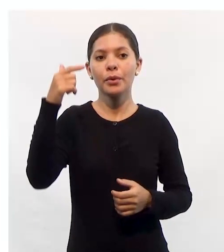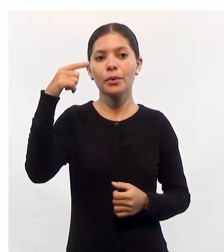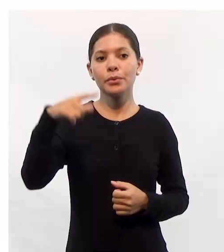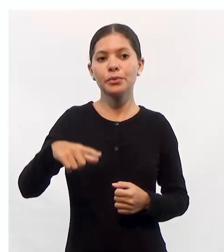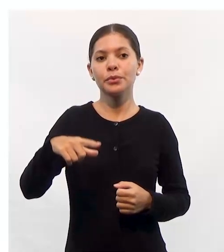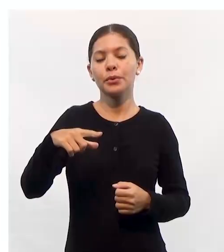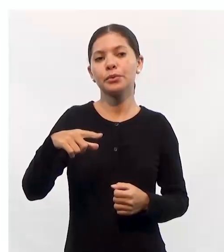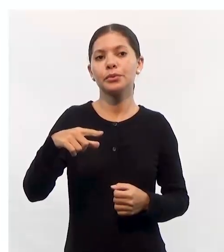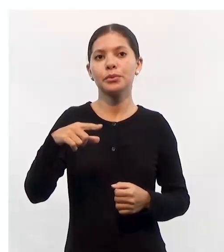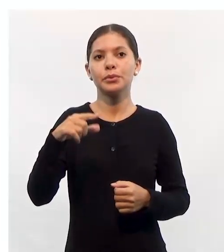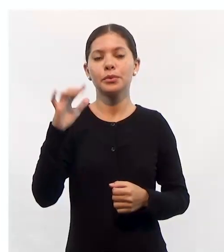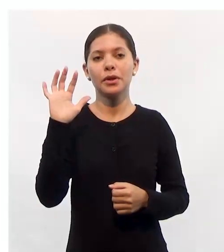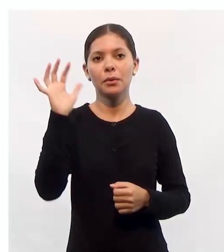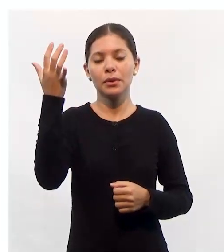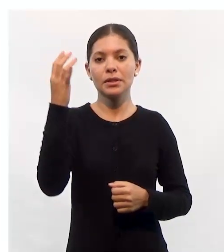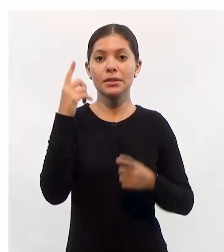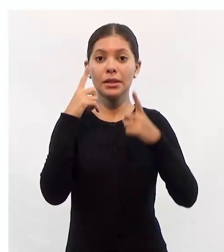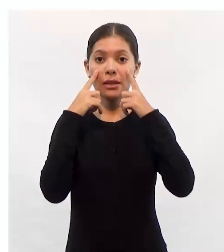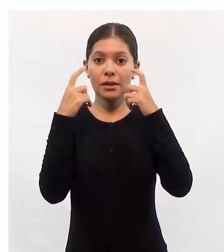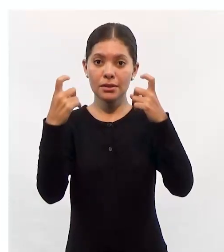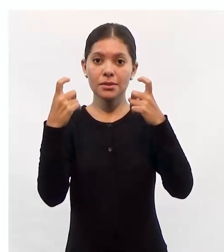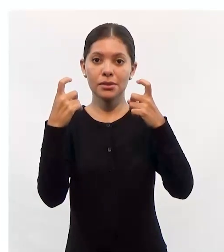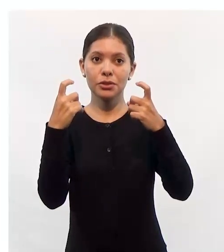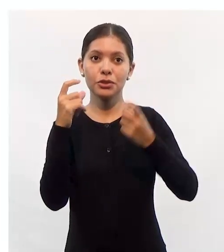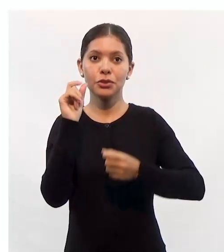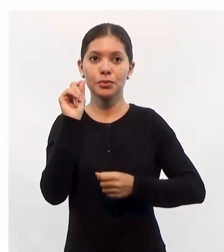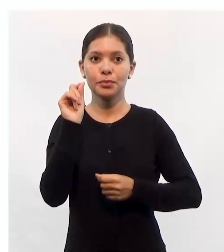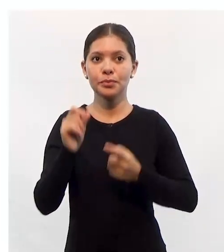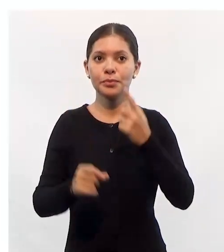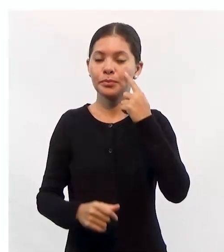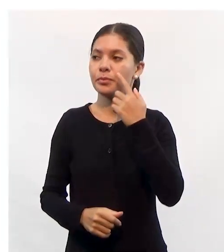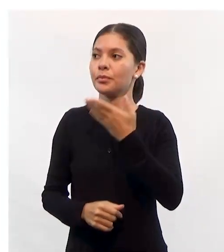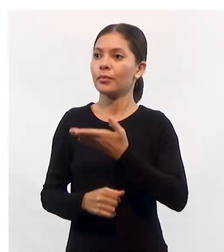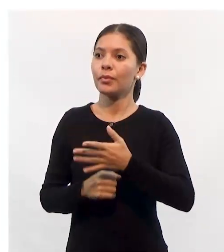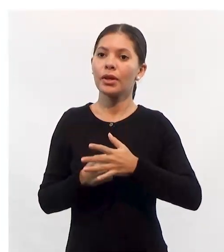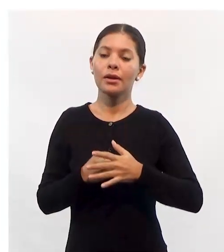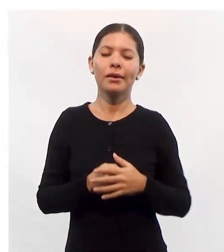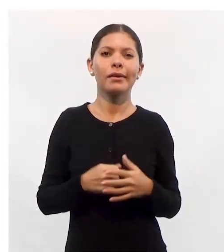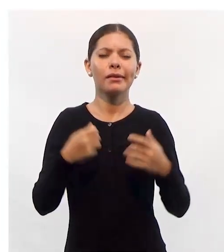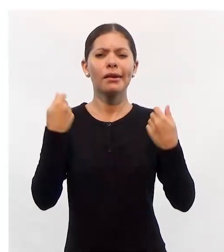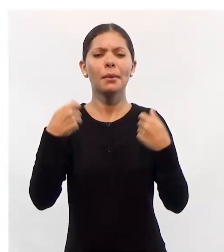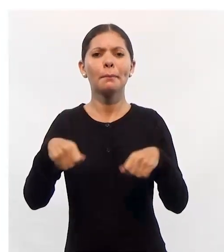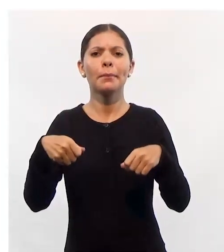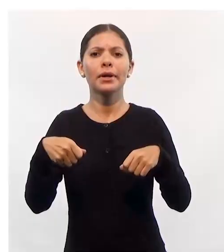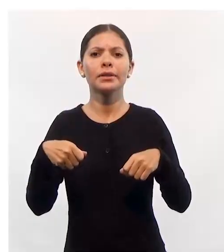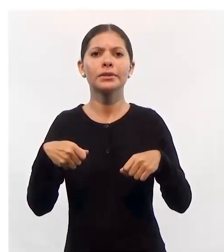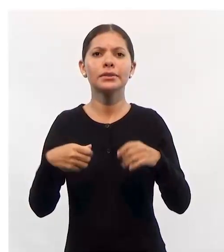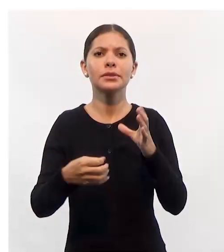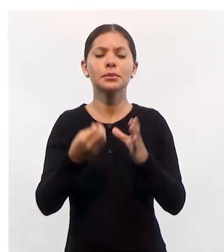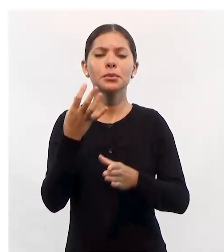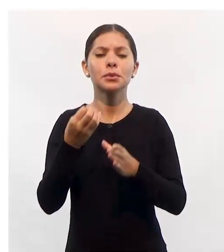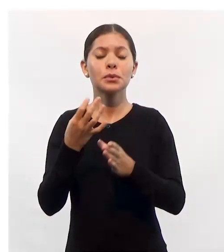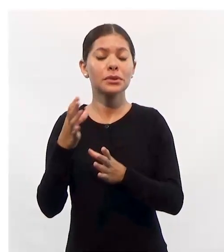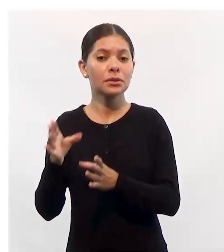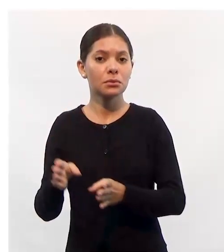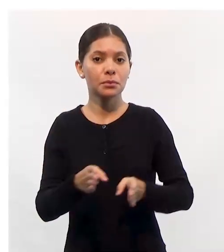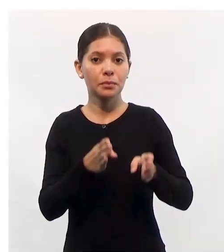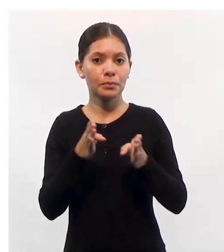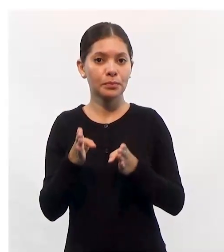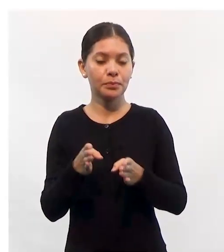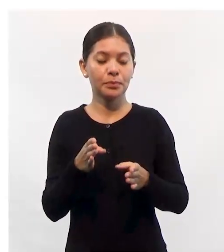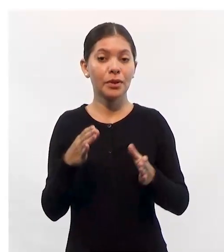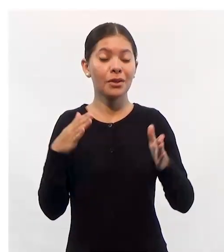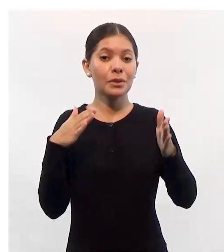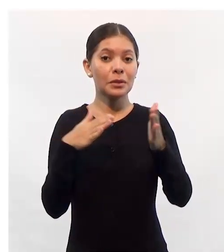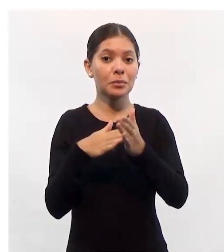Um outro fenômeno também interessante é a capacidade de produção. A capacidade